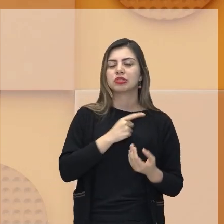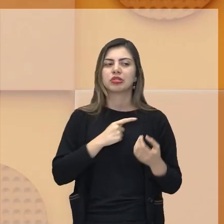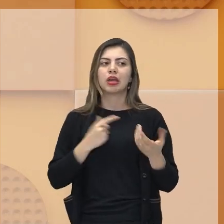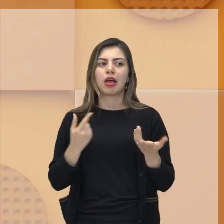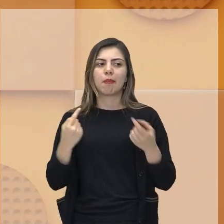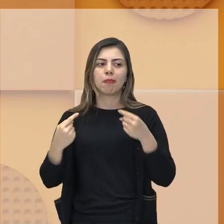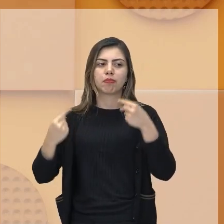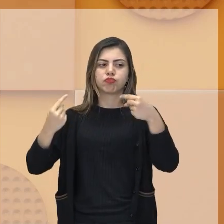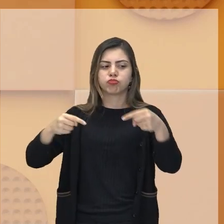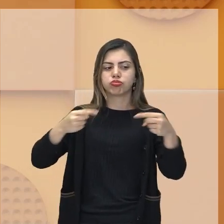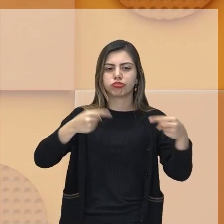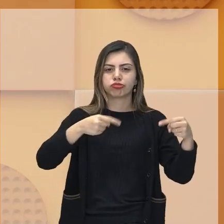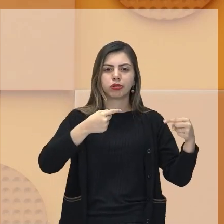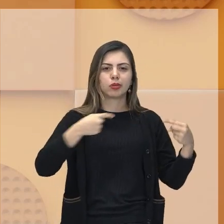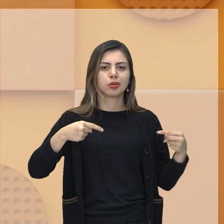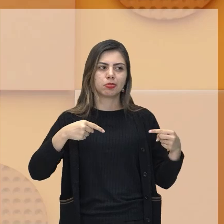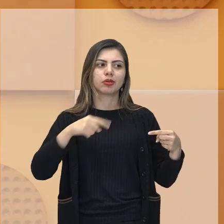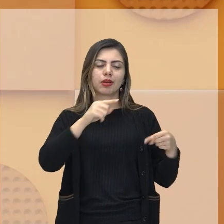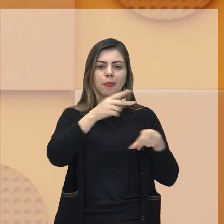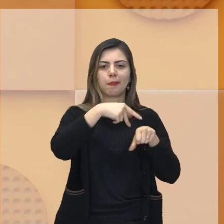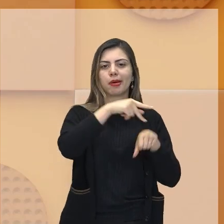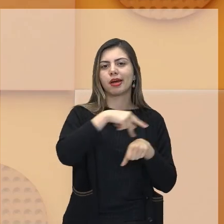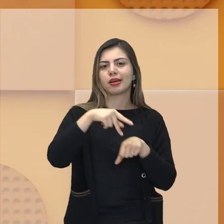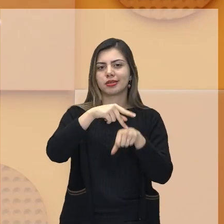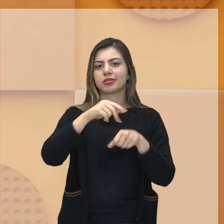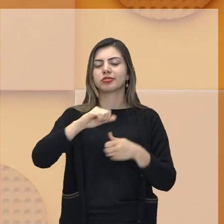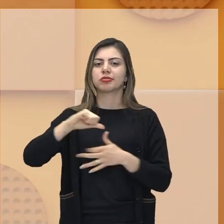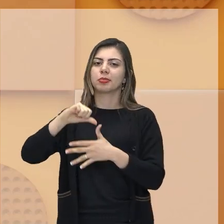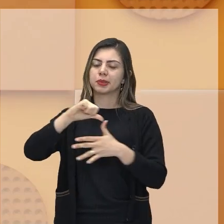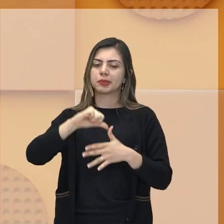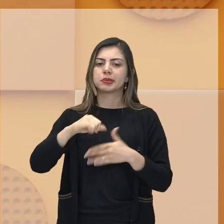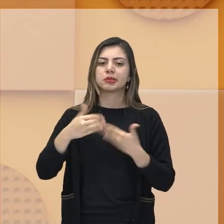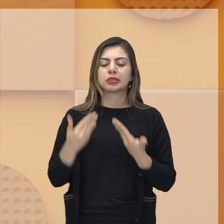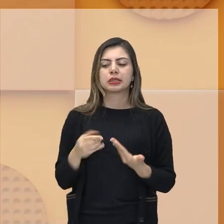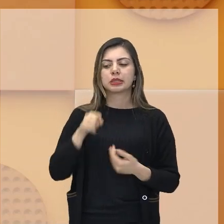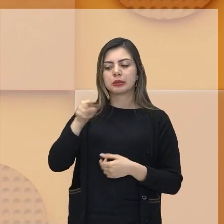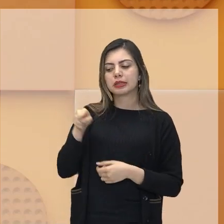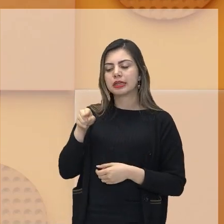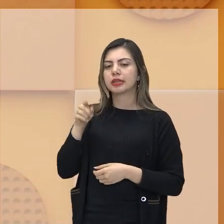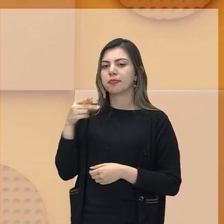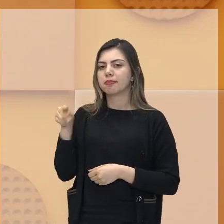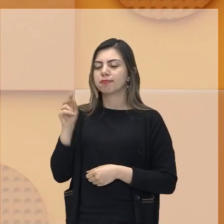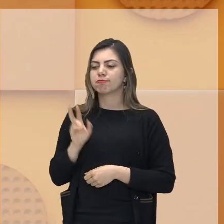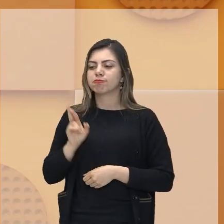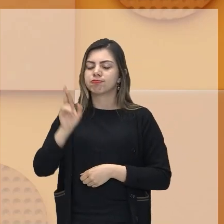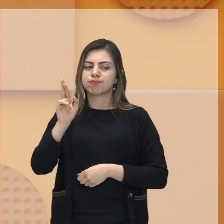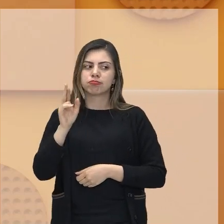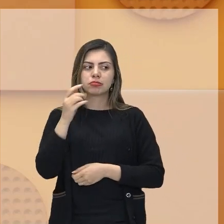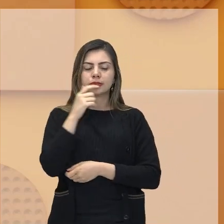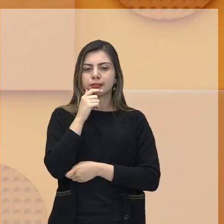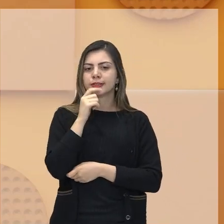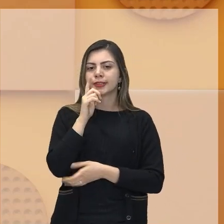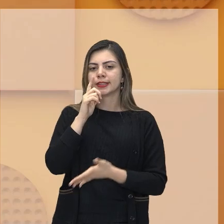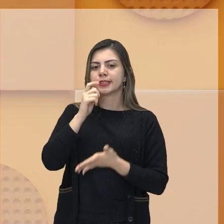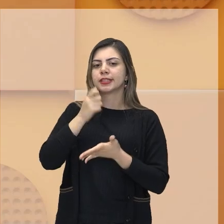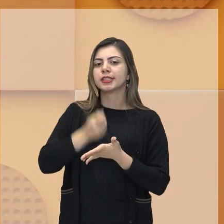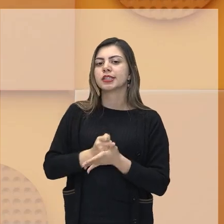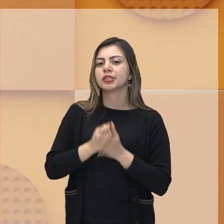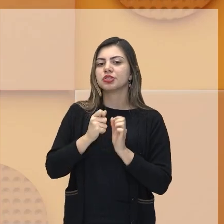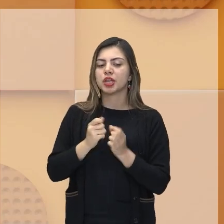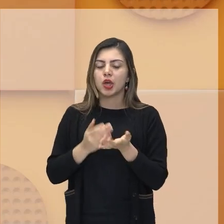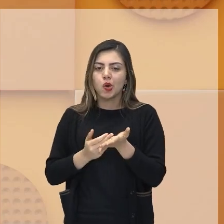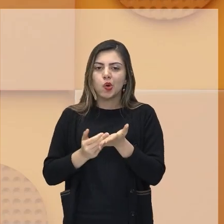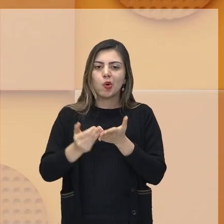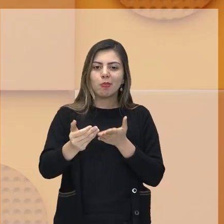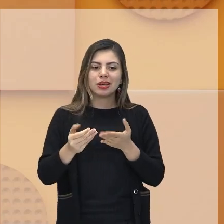seus colegas governantes da América do Sul, por assim dizer, então ele resolveu tomar as rédeas do conflito, invadindo